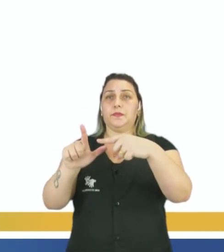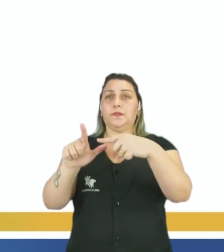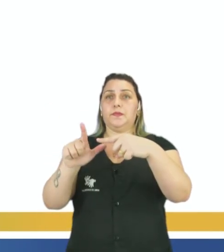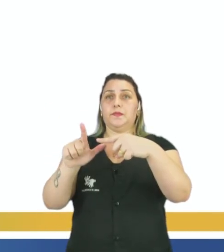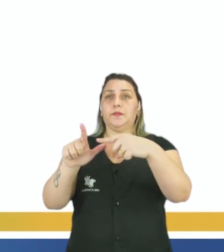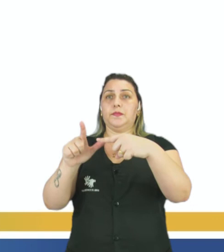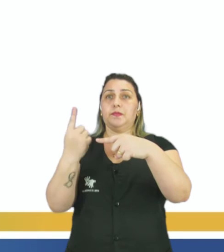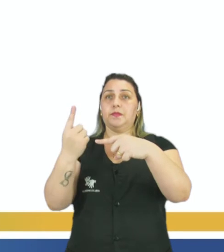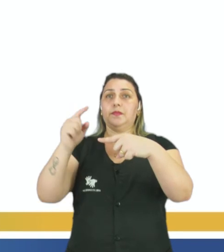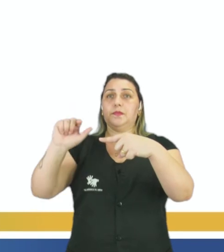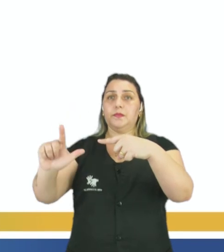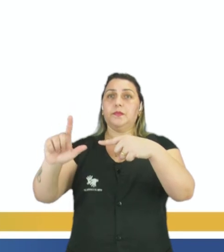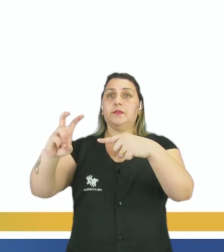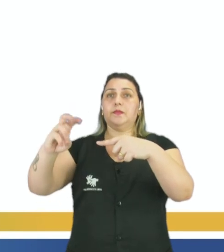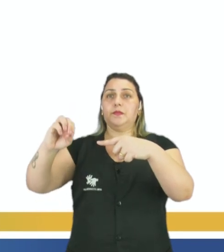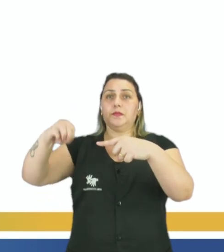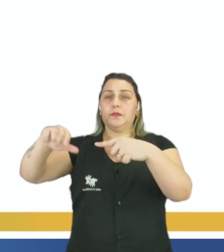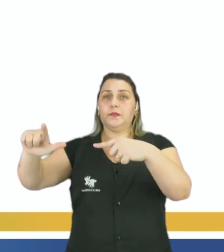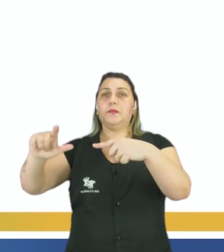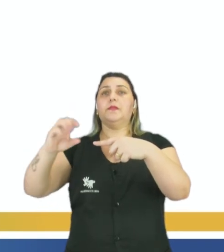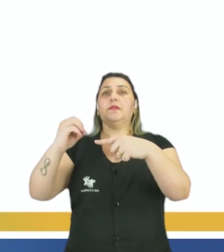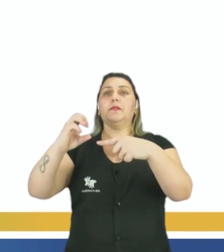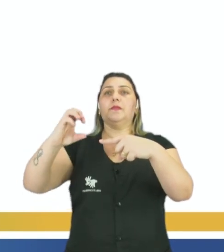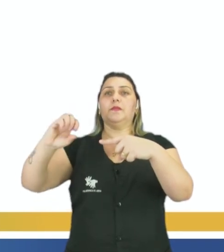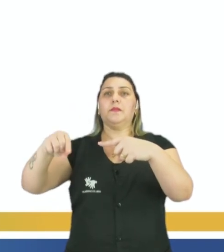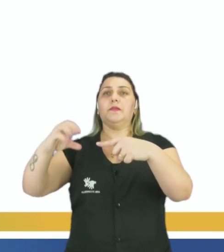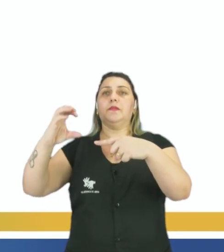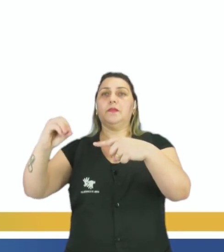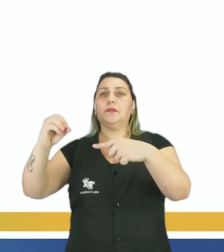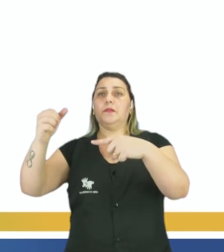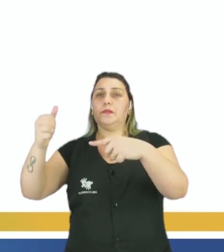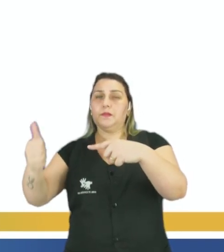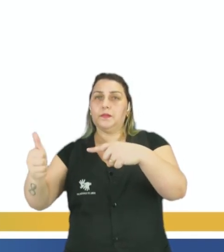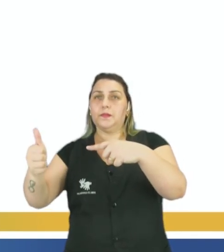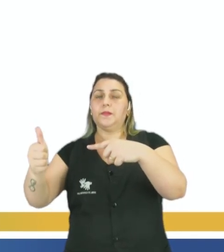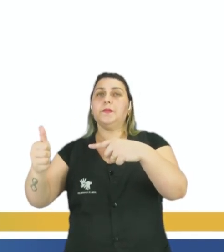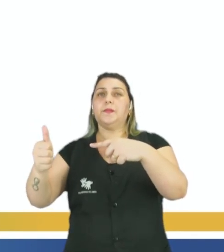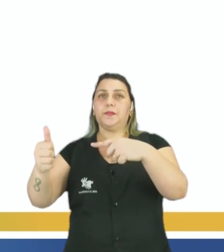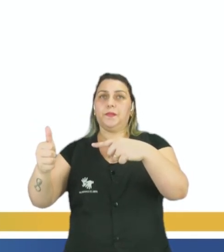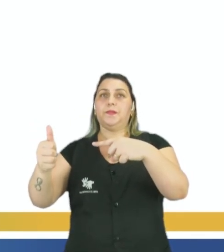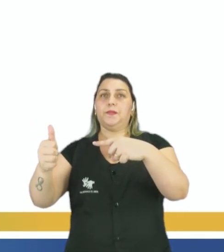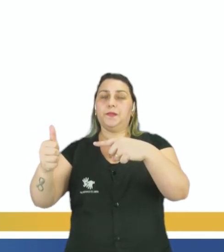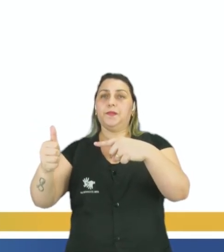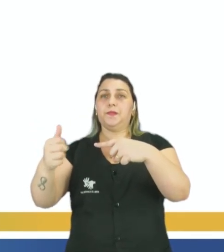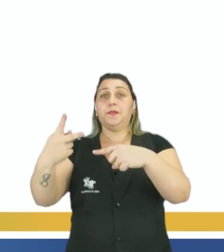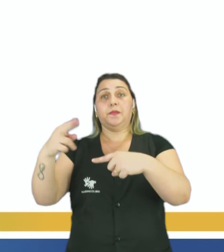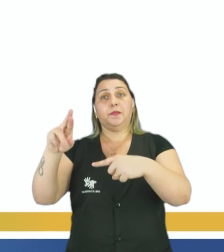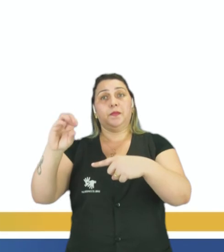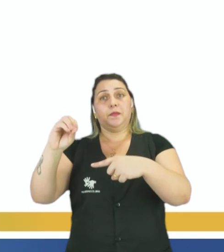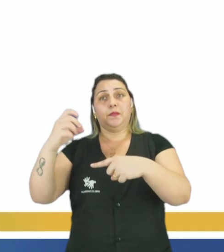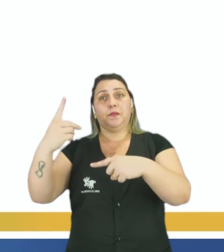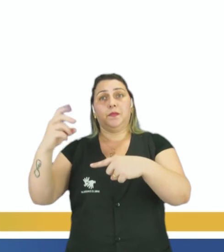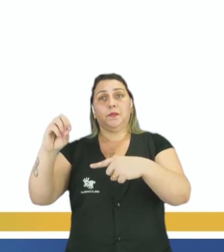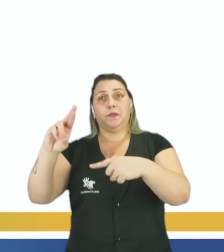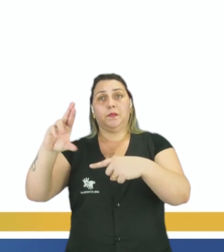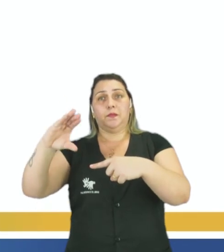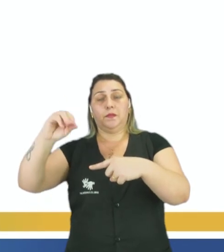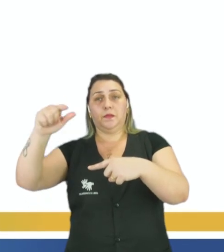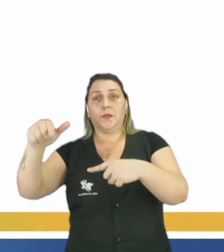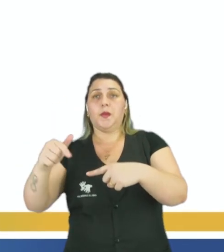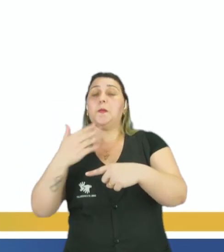50 ml, nós teremos 0,01, né, em proporção. Então, temos que o pedido